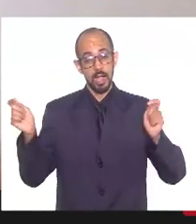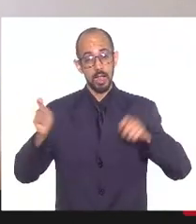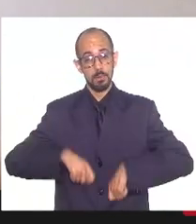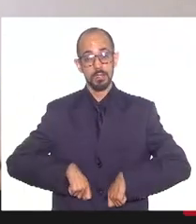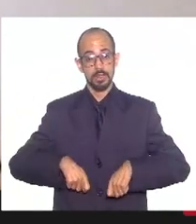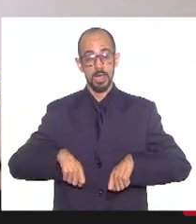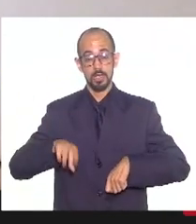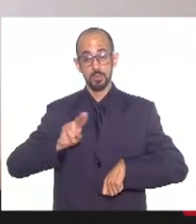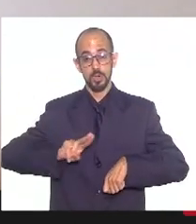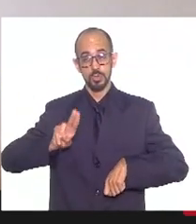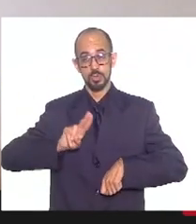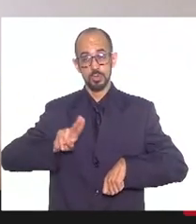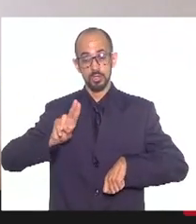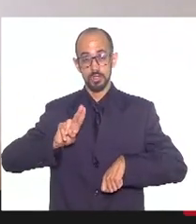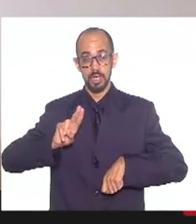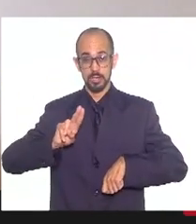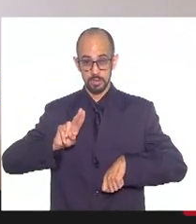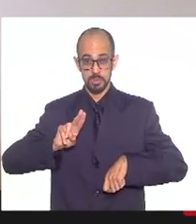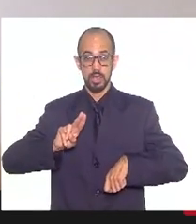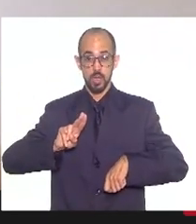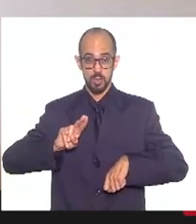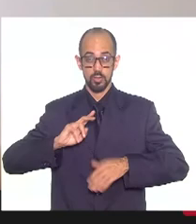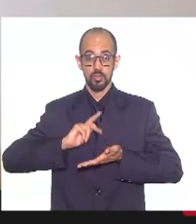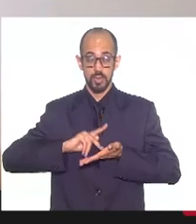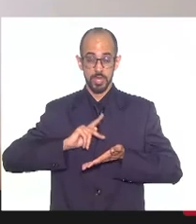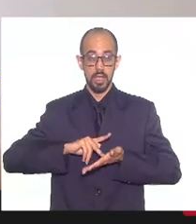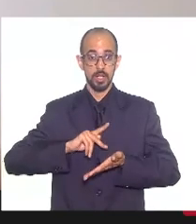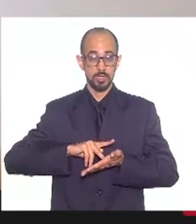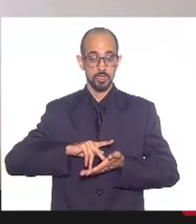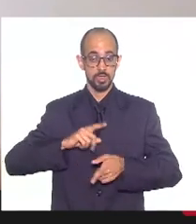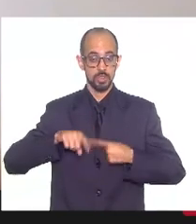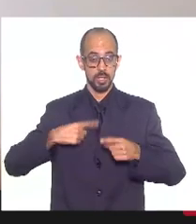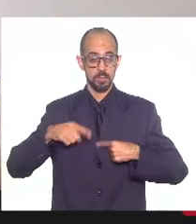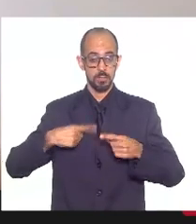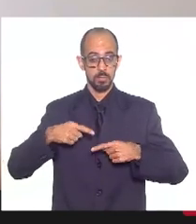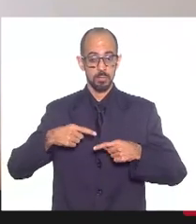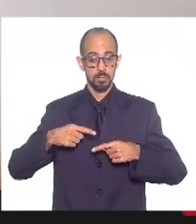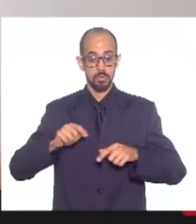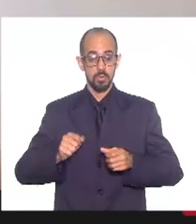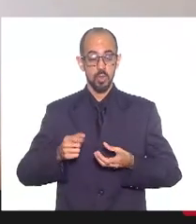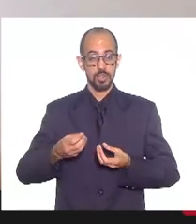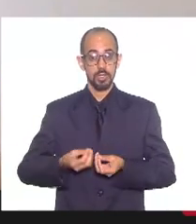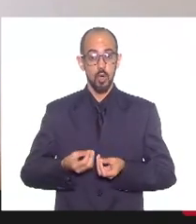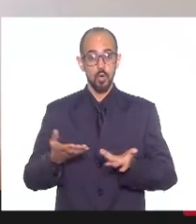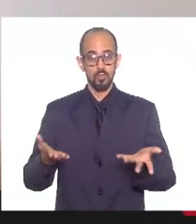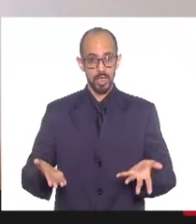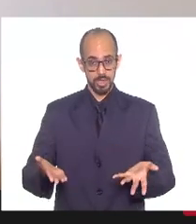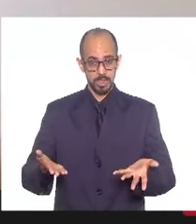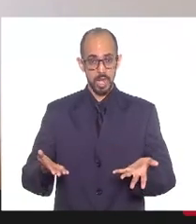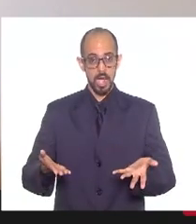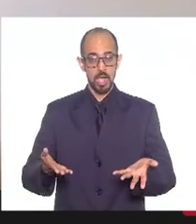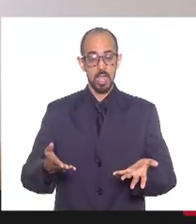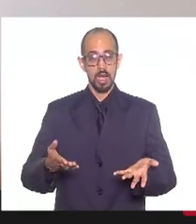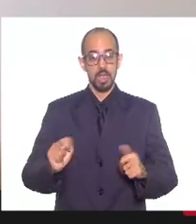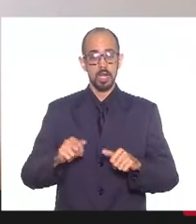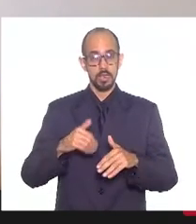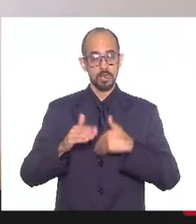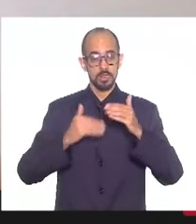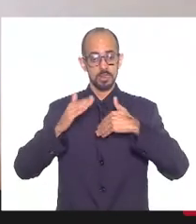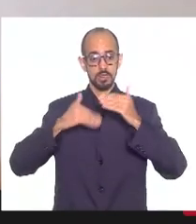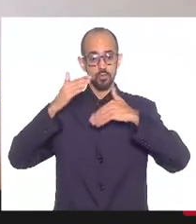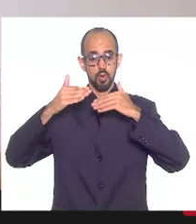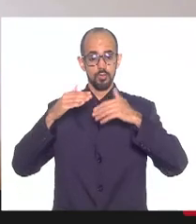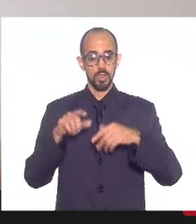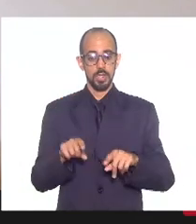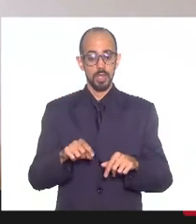demanda se materializar, depois vem a oferta, que ao mesmo tempo que desenvolve o campo